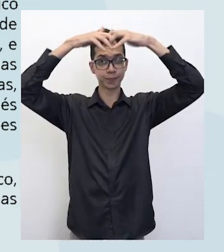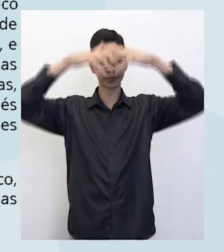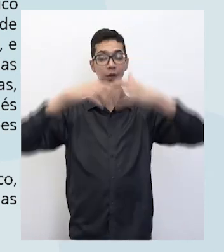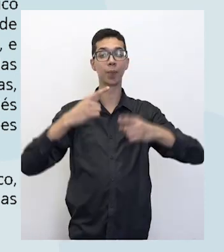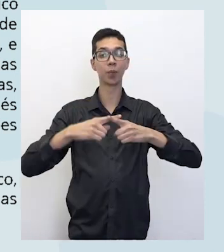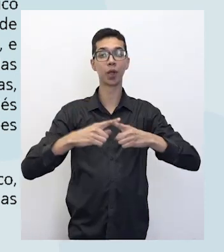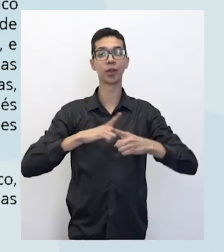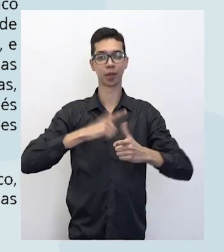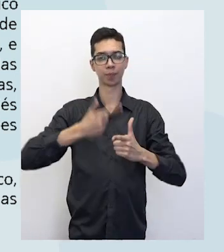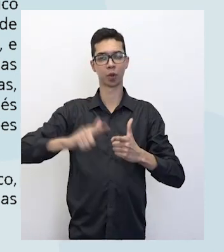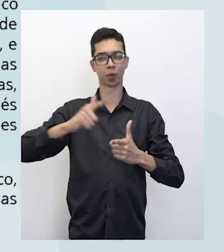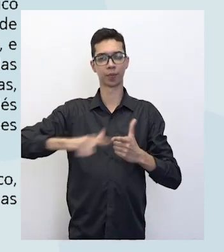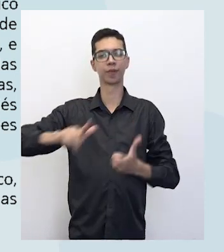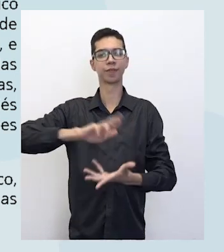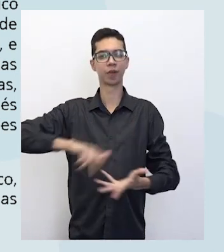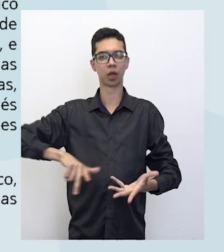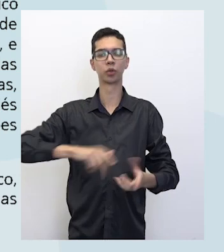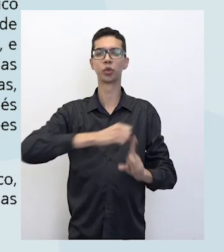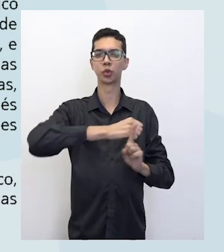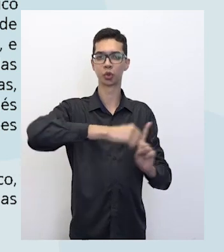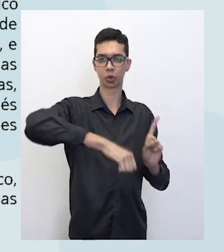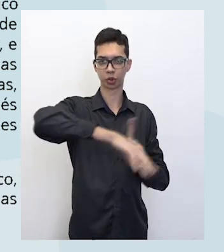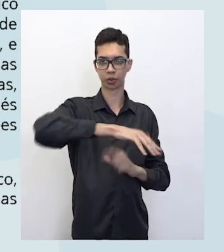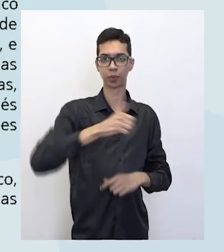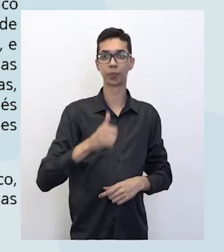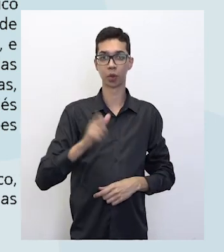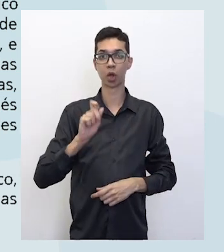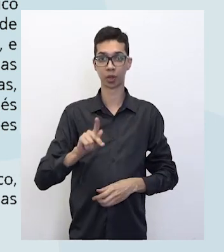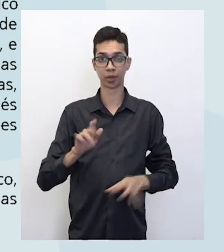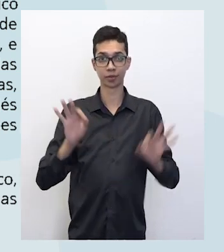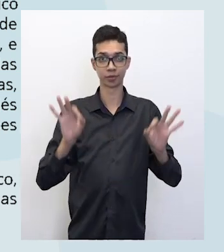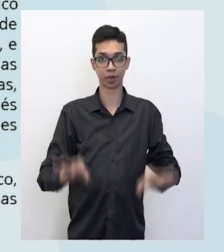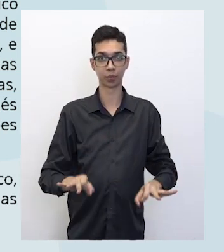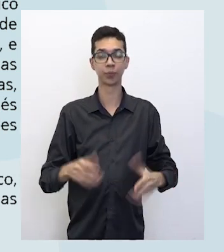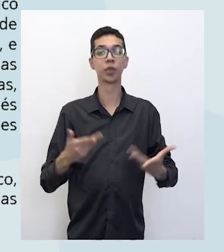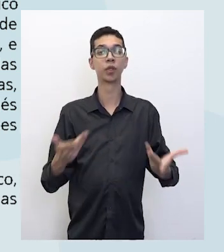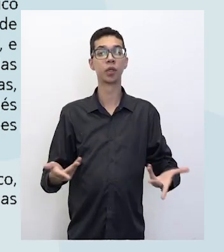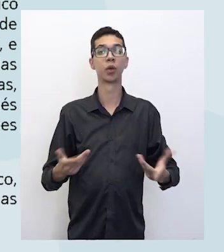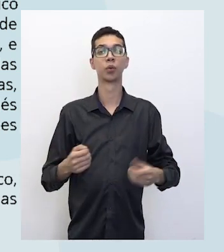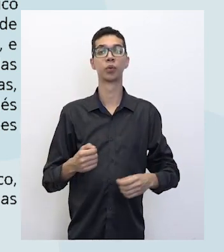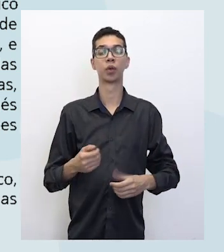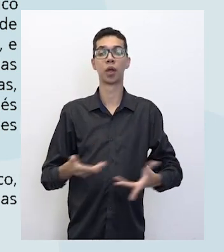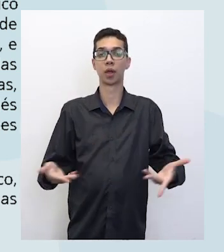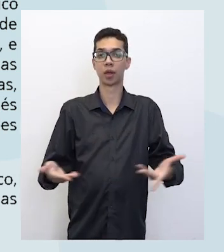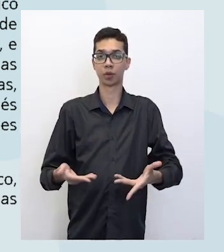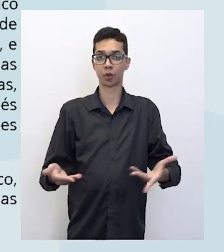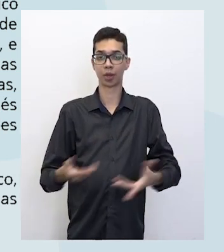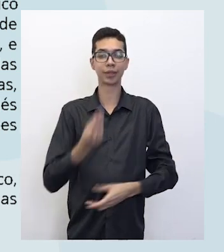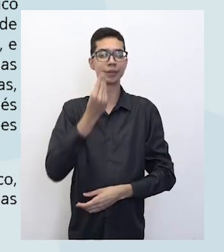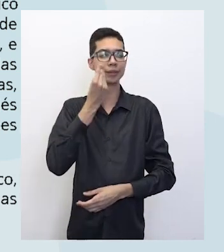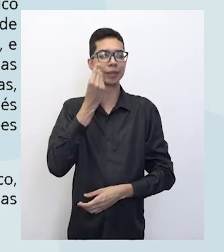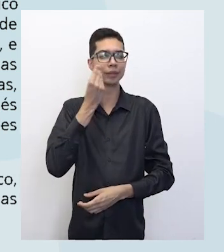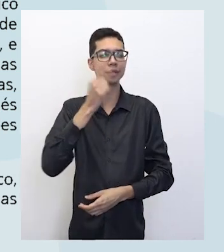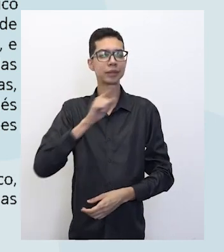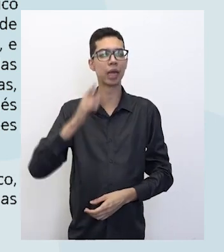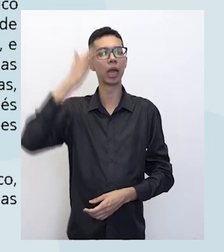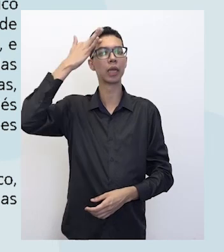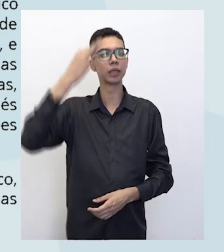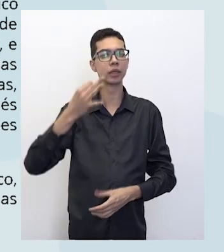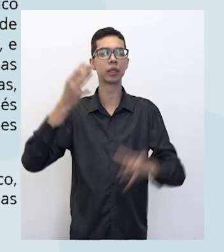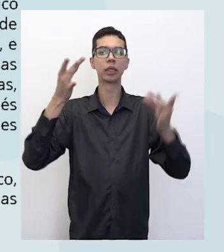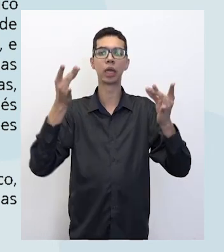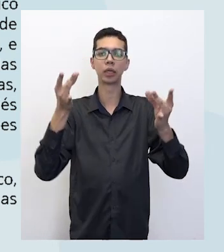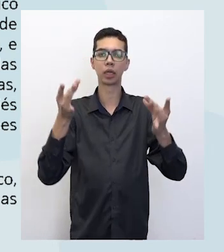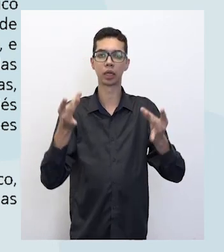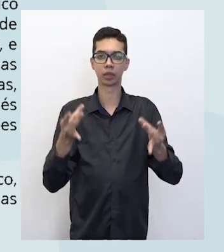e problemas de origem social, certo, gente? Então, vamos, né, tentar entender aí